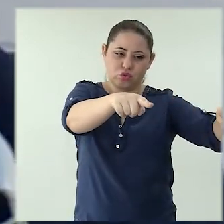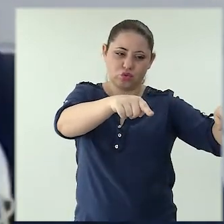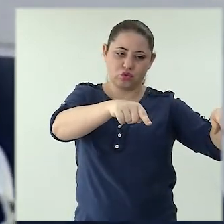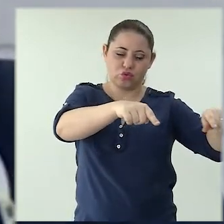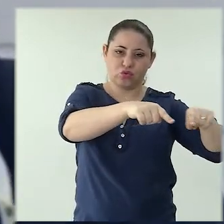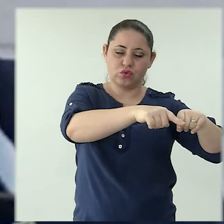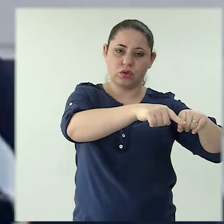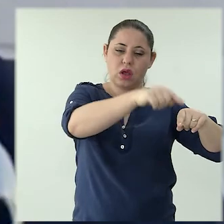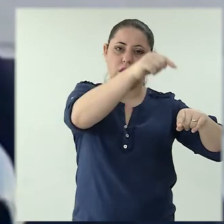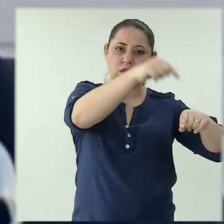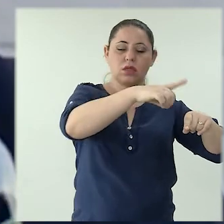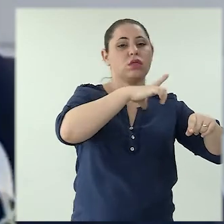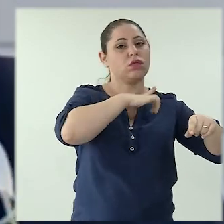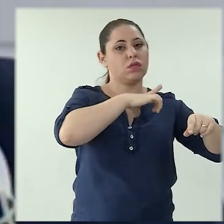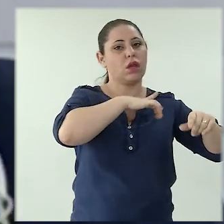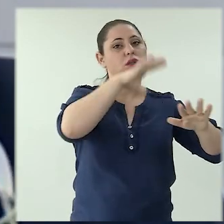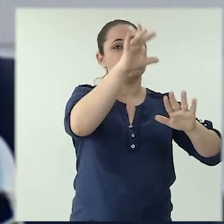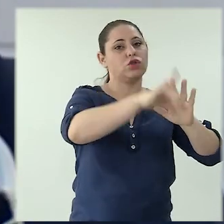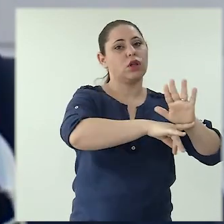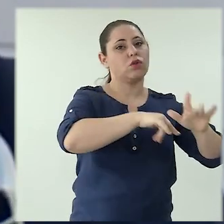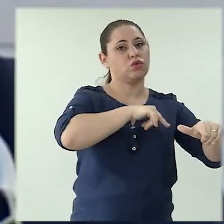em que aquele tabelião tem